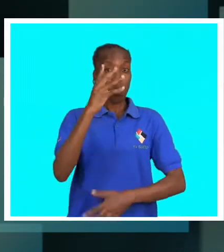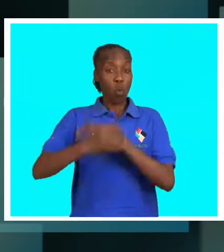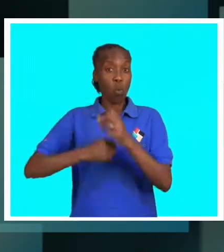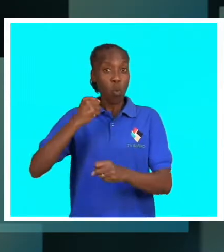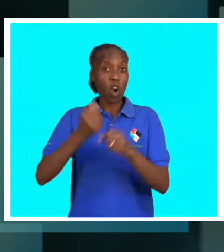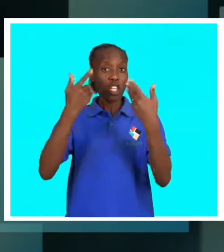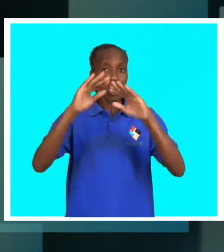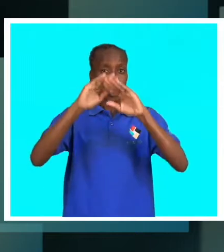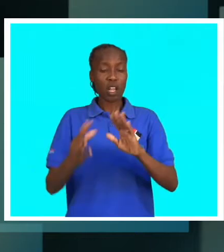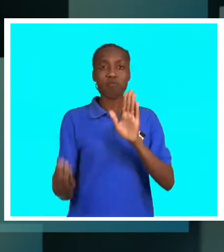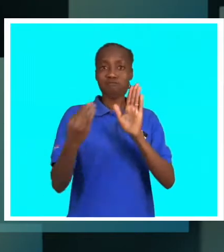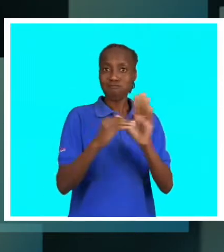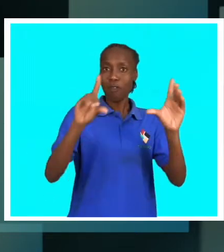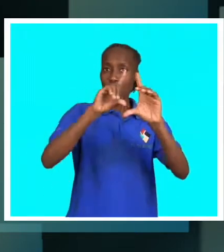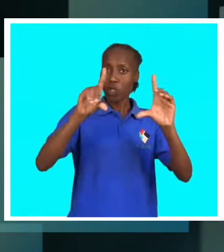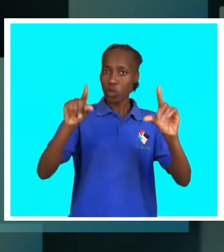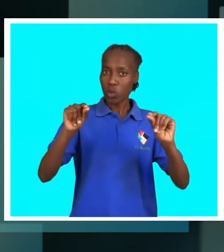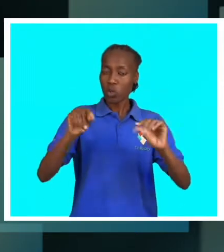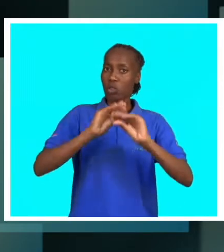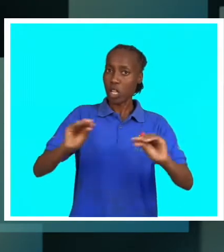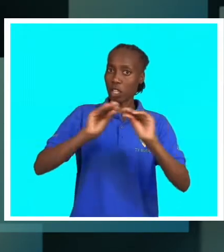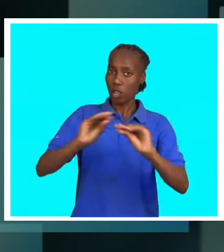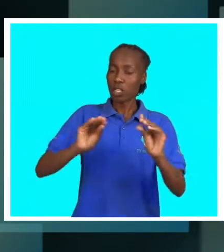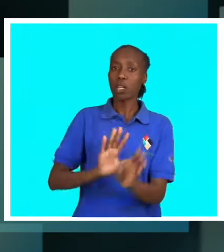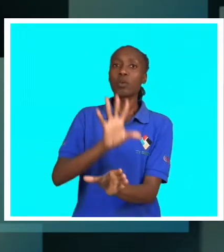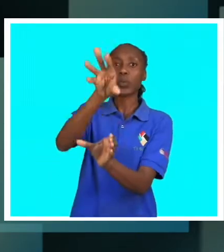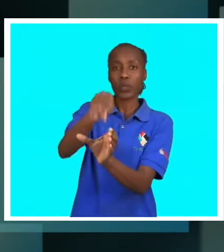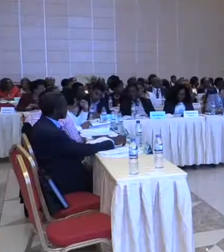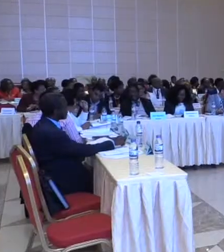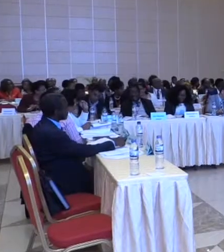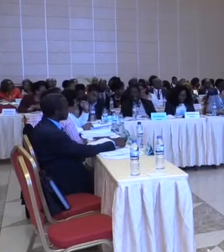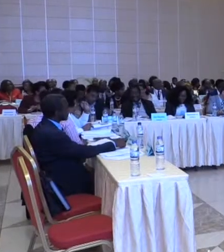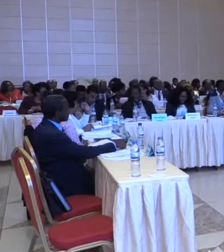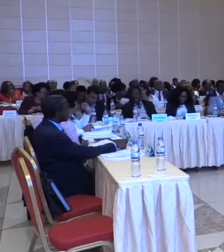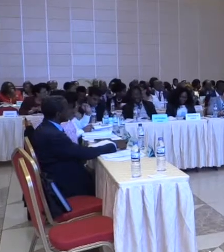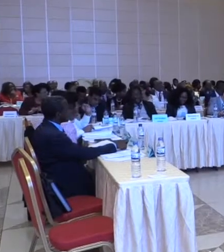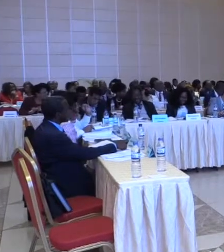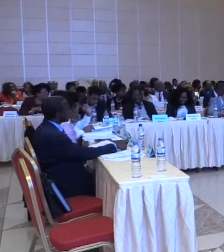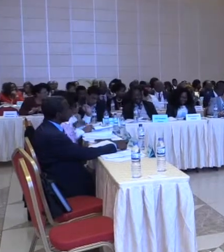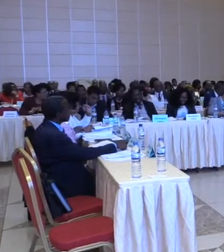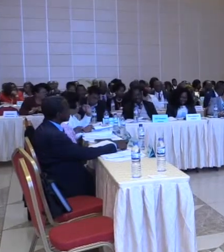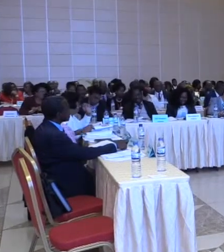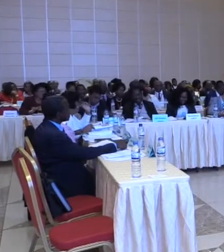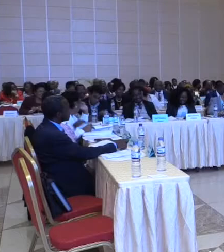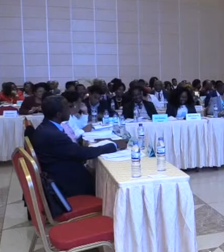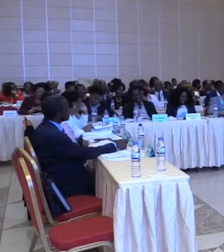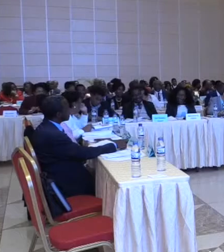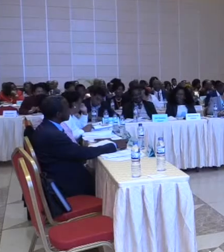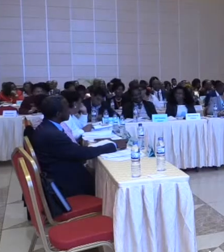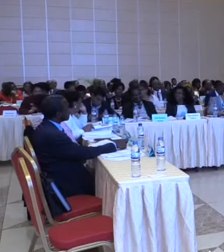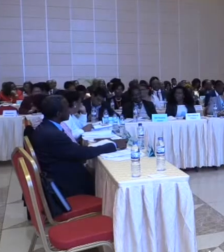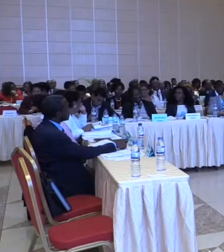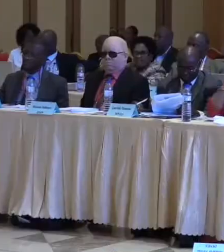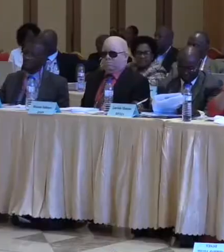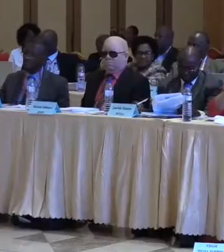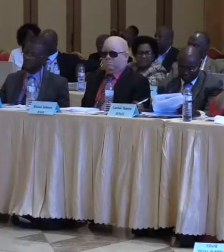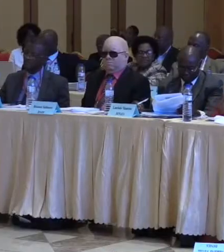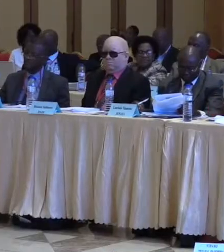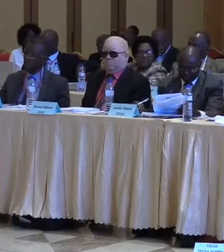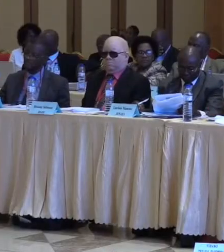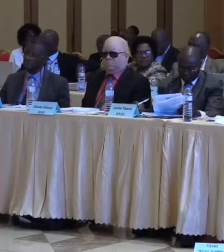ser de um ano, já trata matérias também de educação inclusiva. De acordo com o Inspetor-Geral do Ministério da Educação e